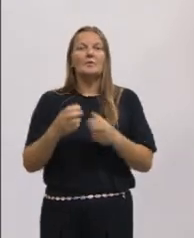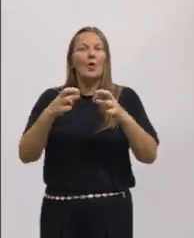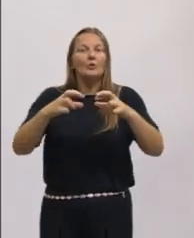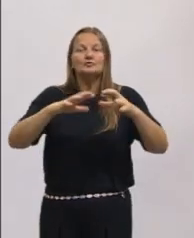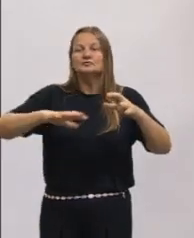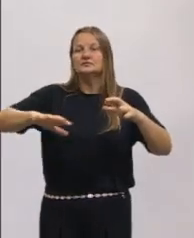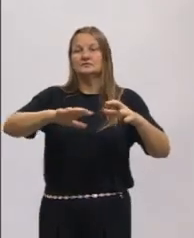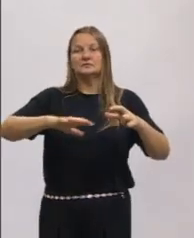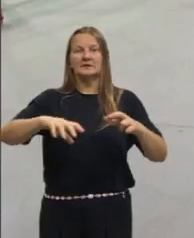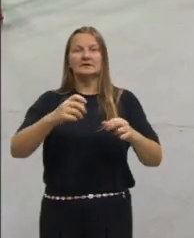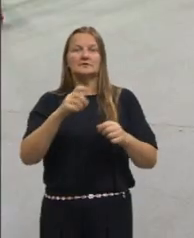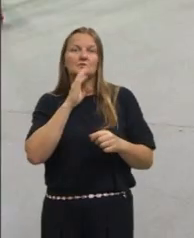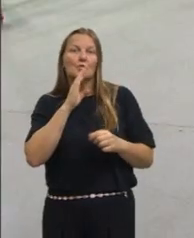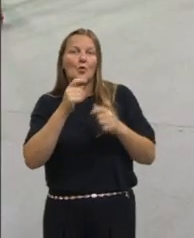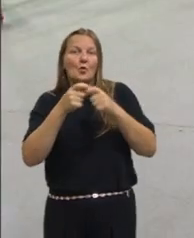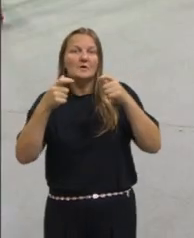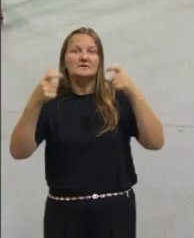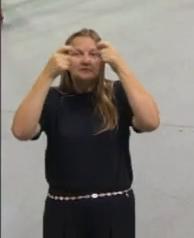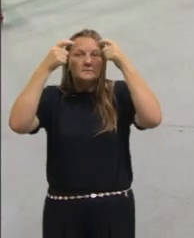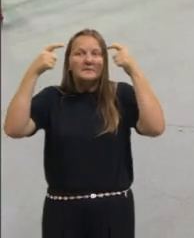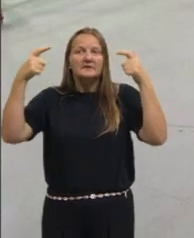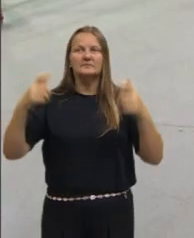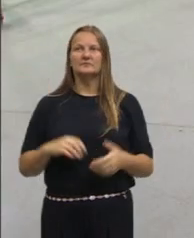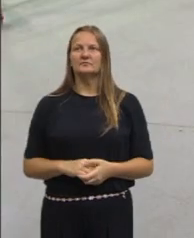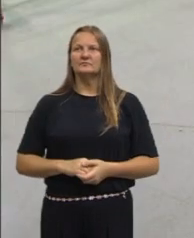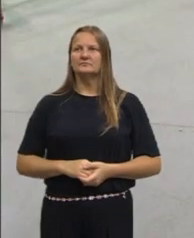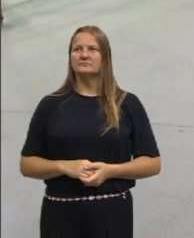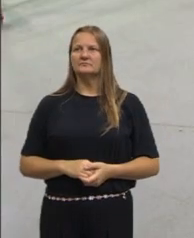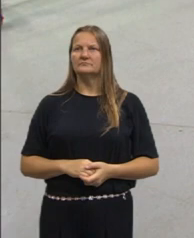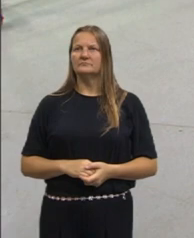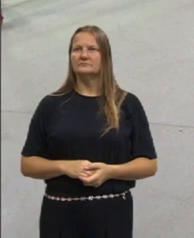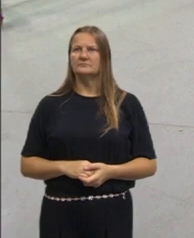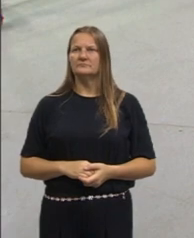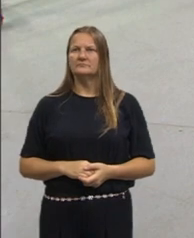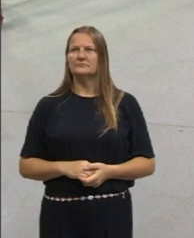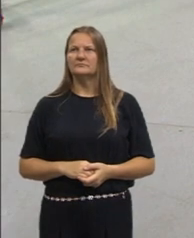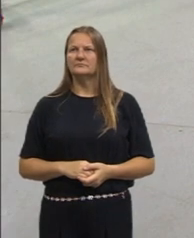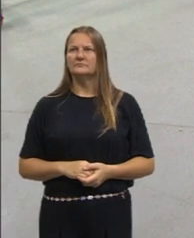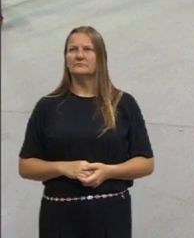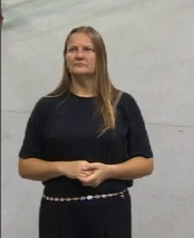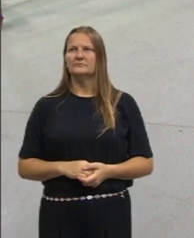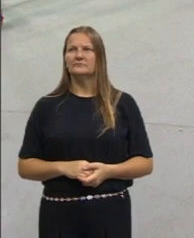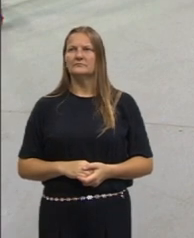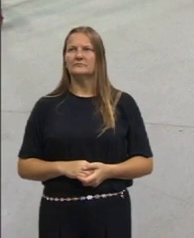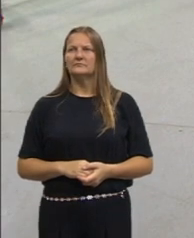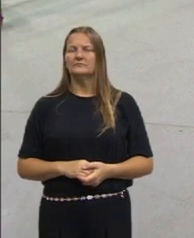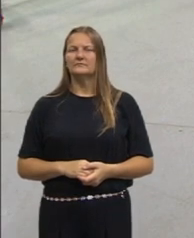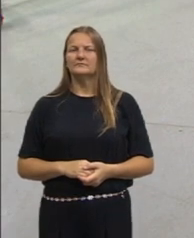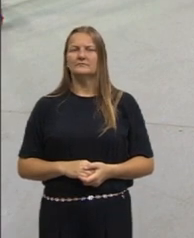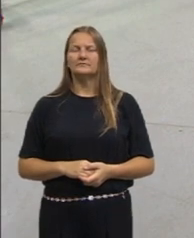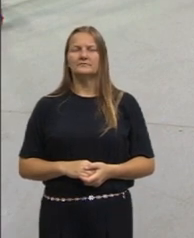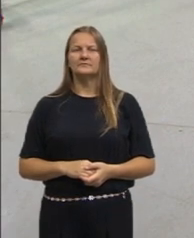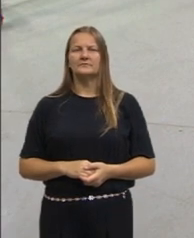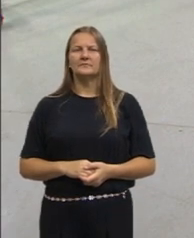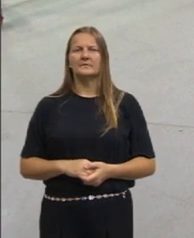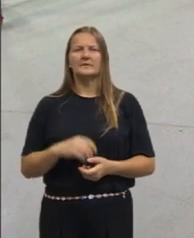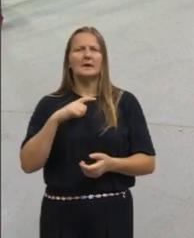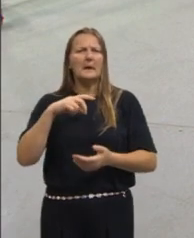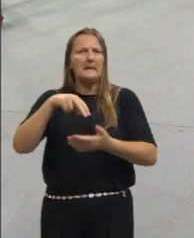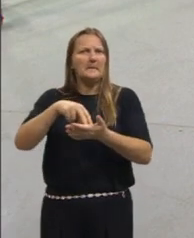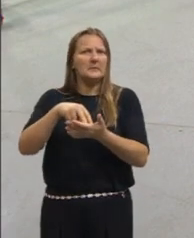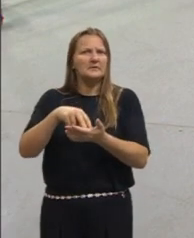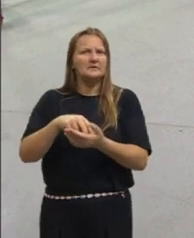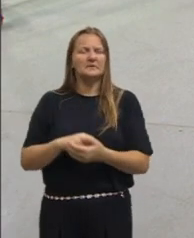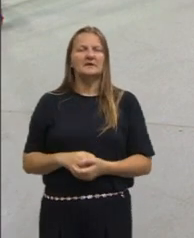né então o que é que vocês podem falar aí sobre essas questões pessoal Lucas essa questão da do posicionamento é